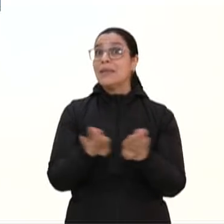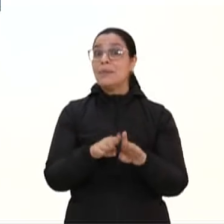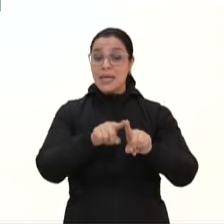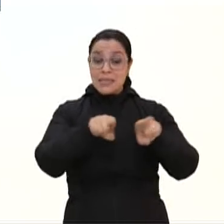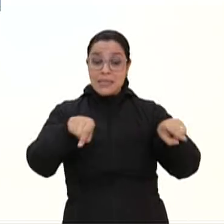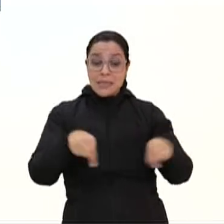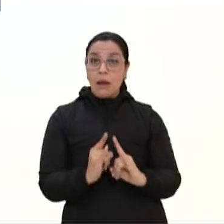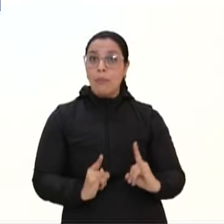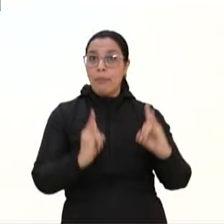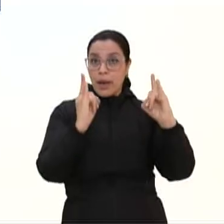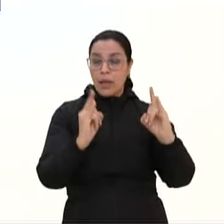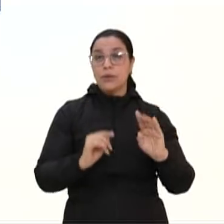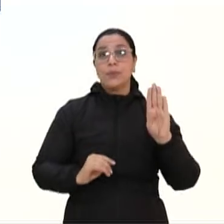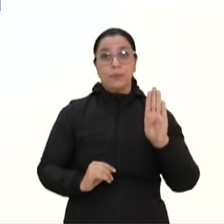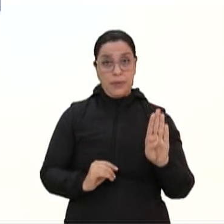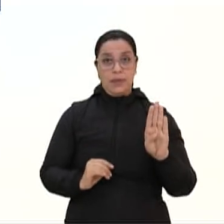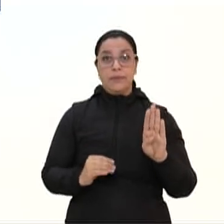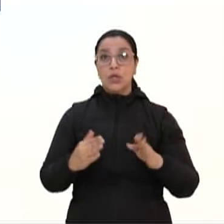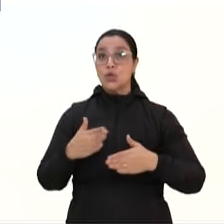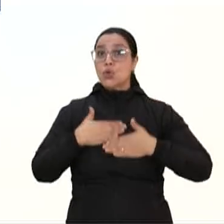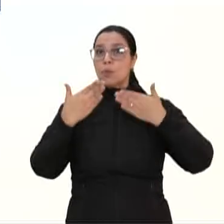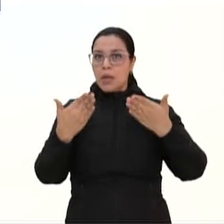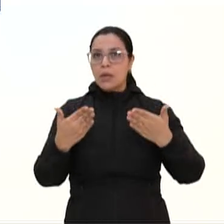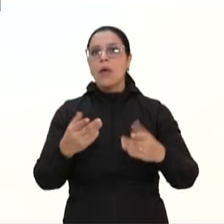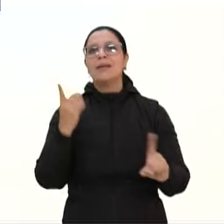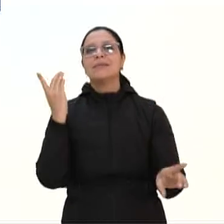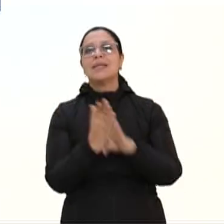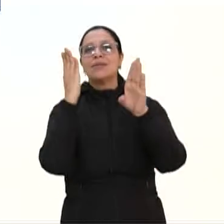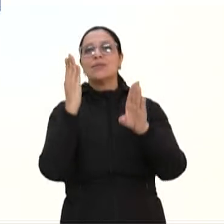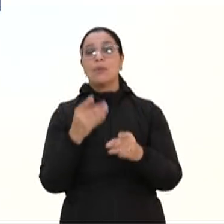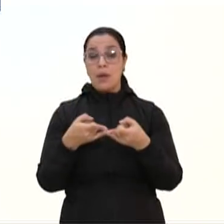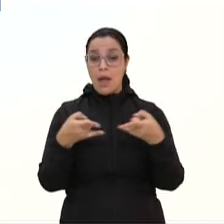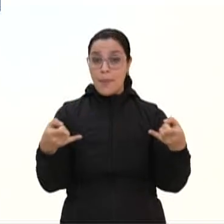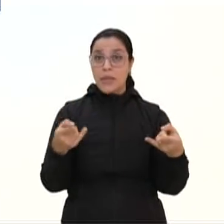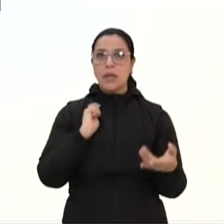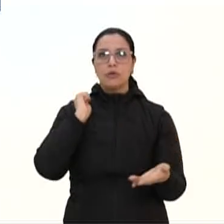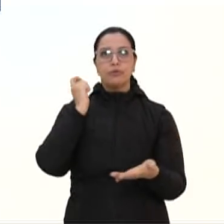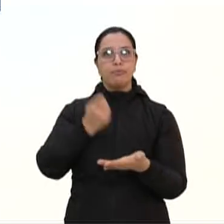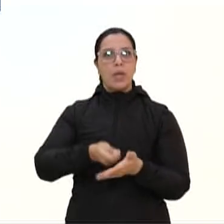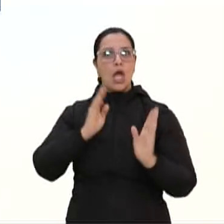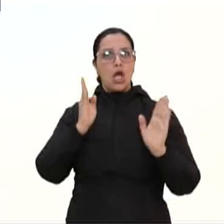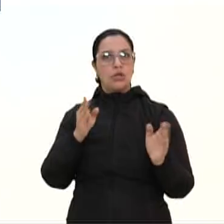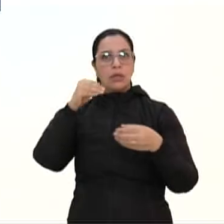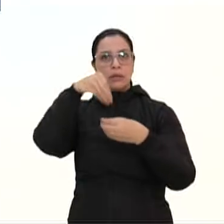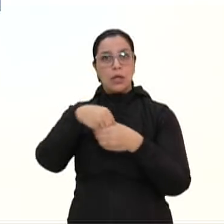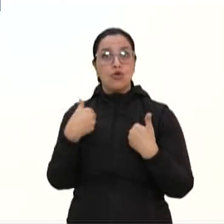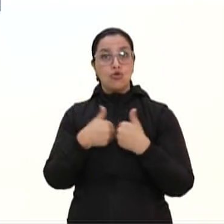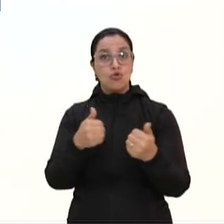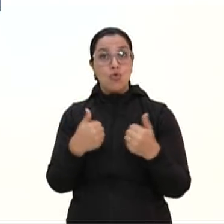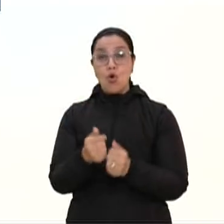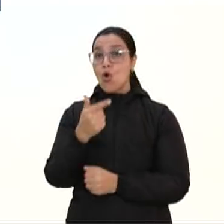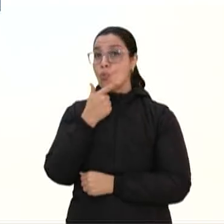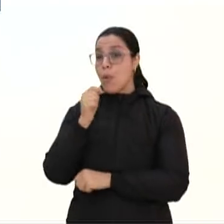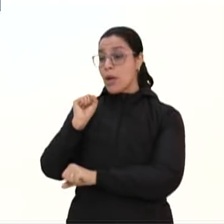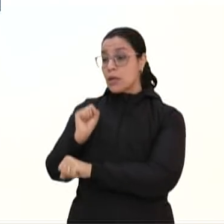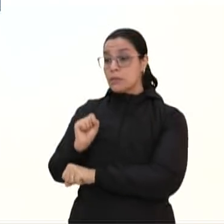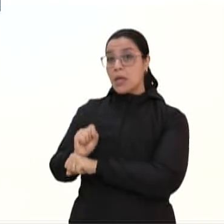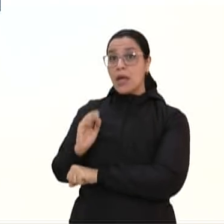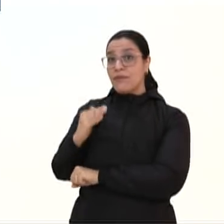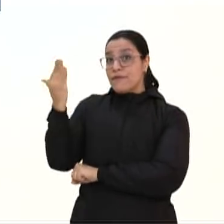Vamos ler novamente. Marque a alternativa que se refere ao clímax da narrativa. Letra A.